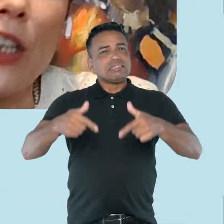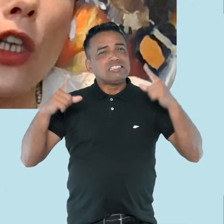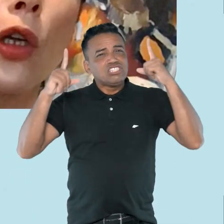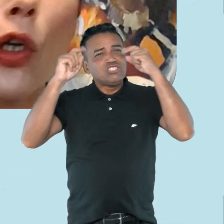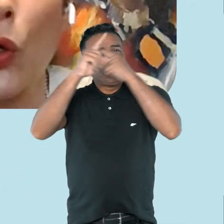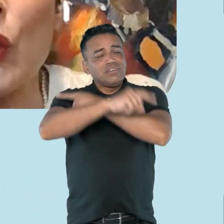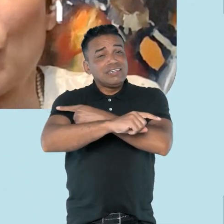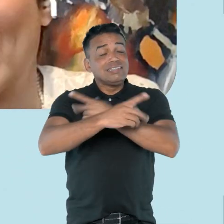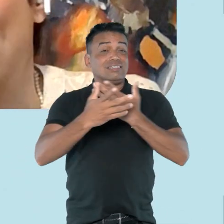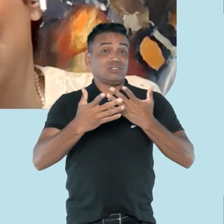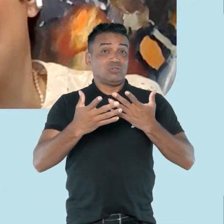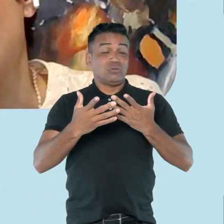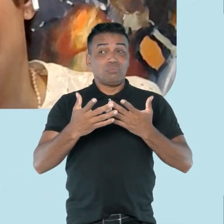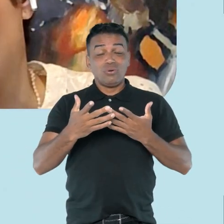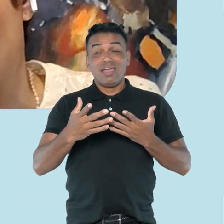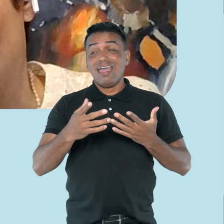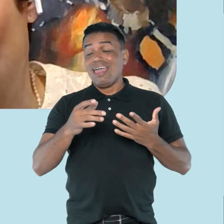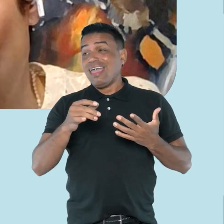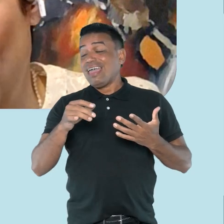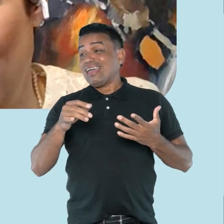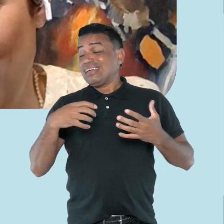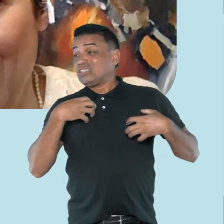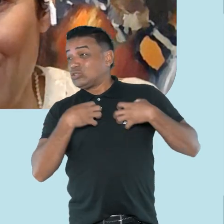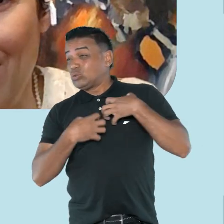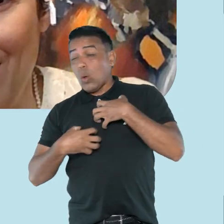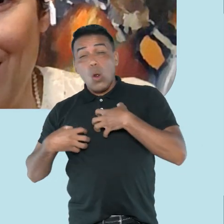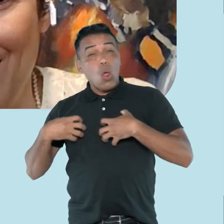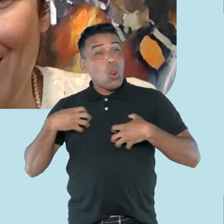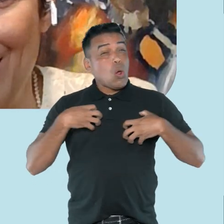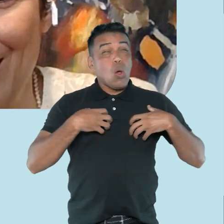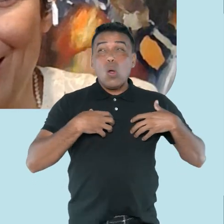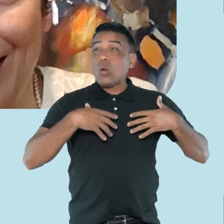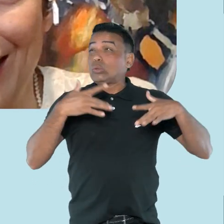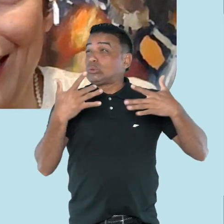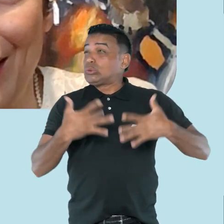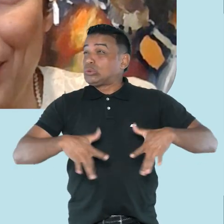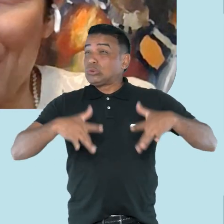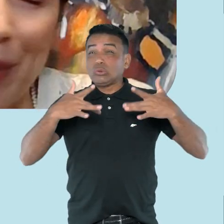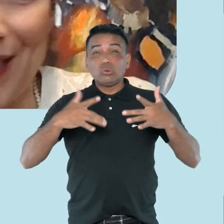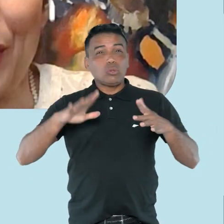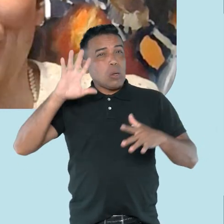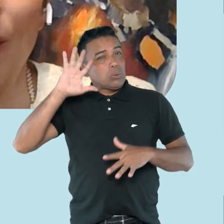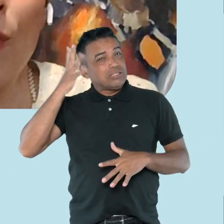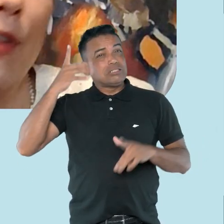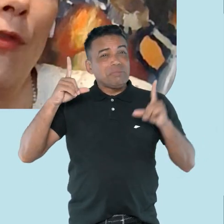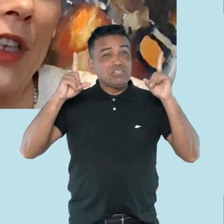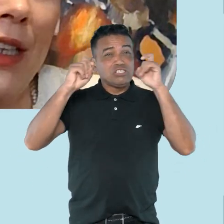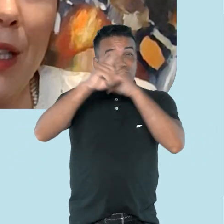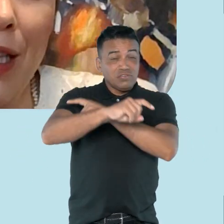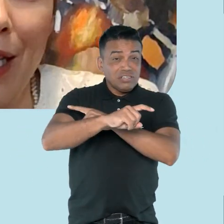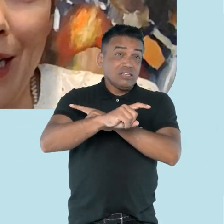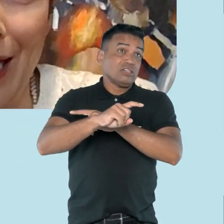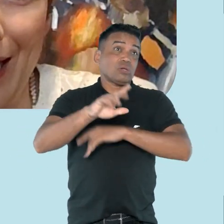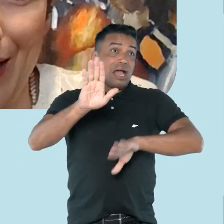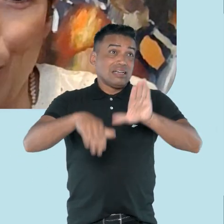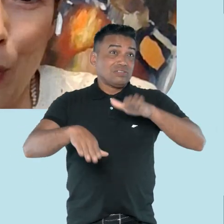Primeiro porque é doloroso reviver as situações difíceis e, assim, mesmo as que eu não